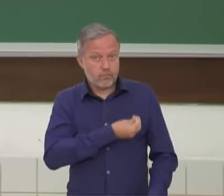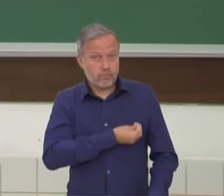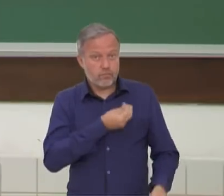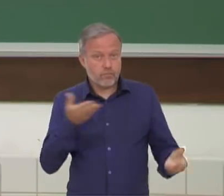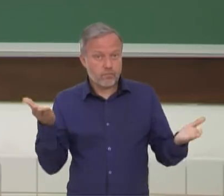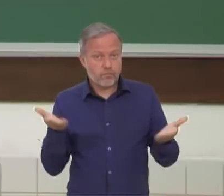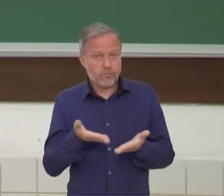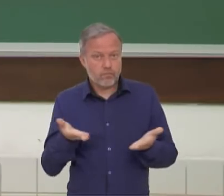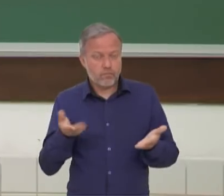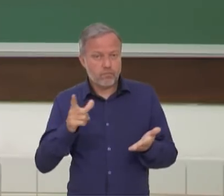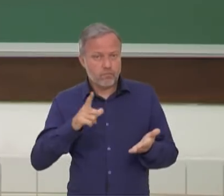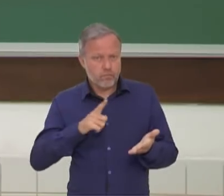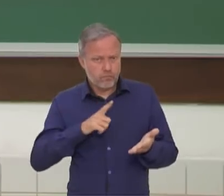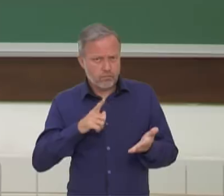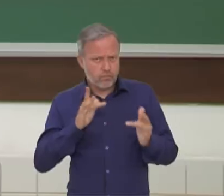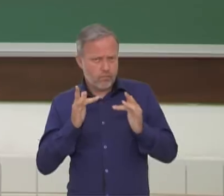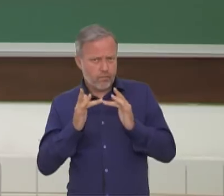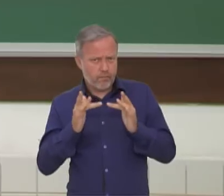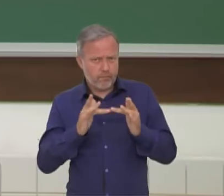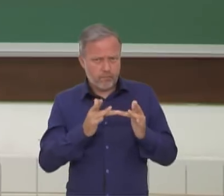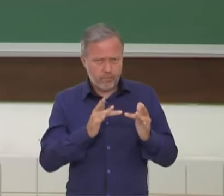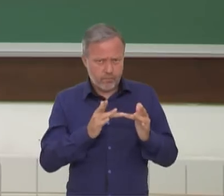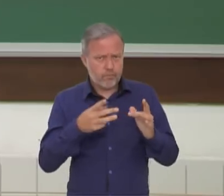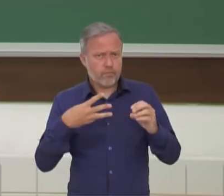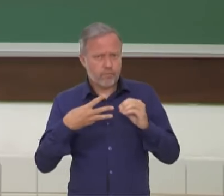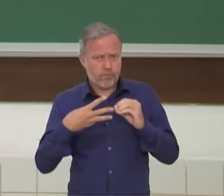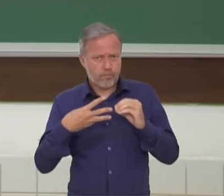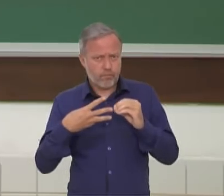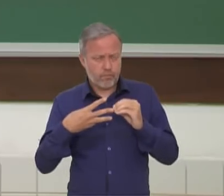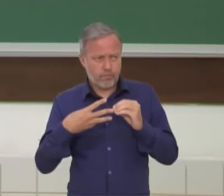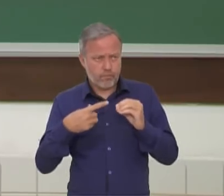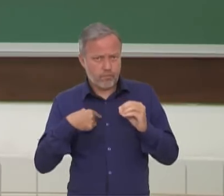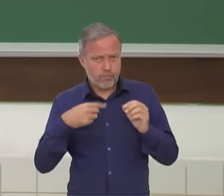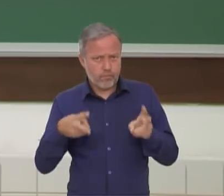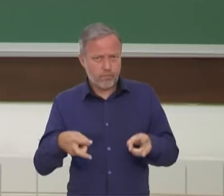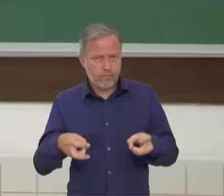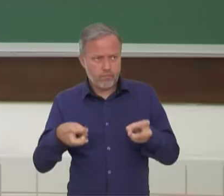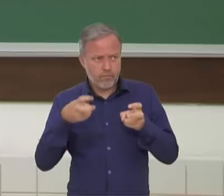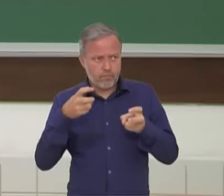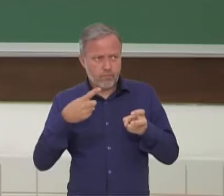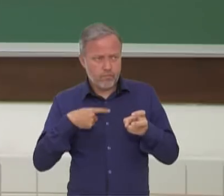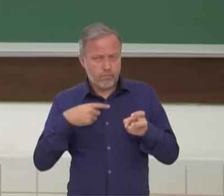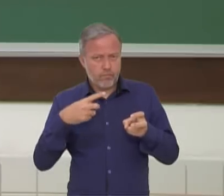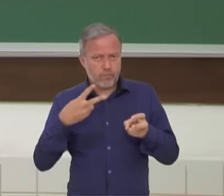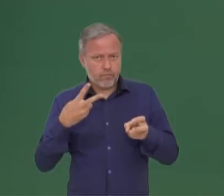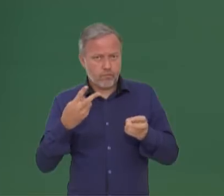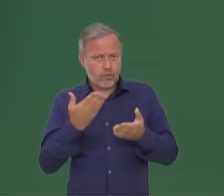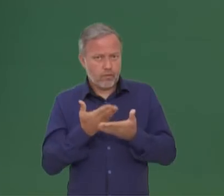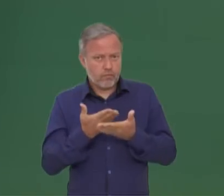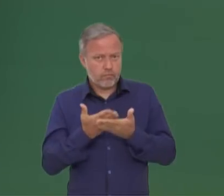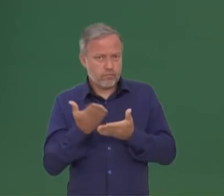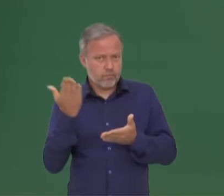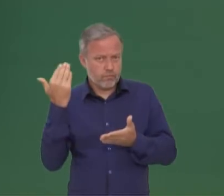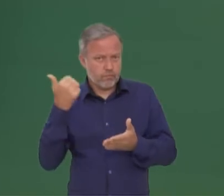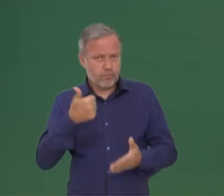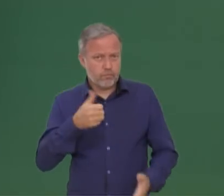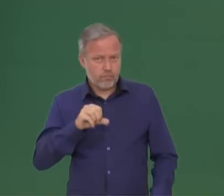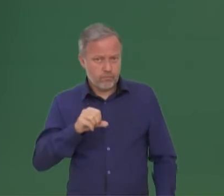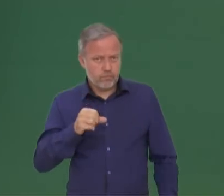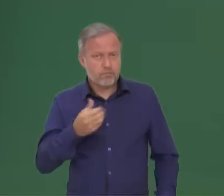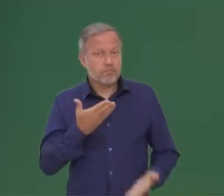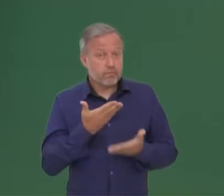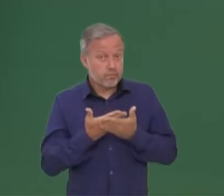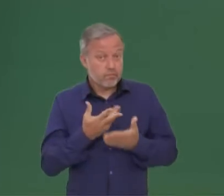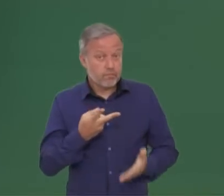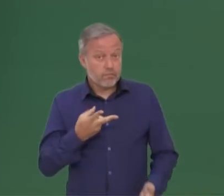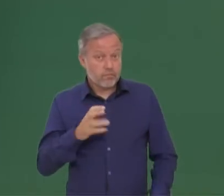E ele tem uma certa relação com o assunto célula. Então vocês perceberam que nas duas aulas anteriores, na 19 e na aula